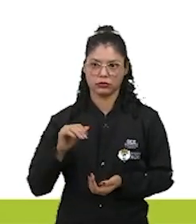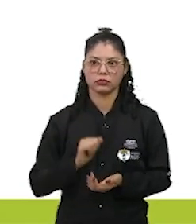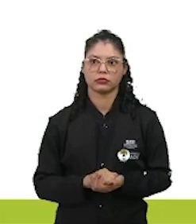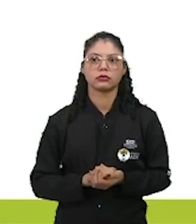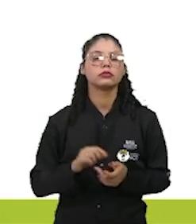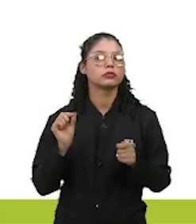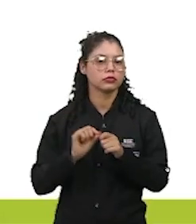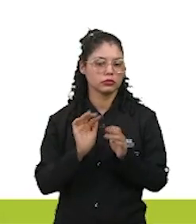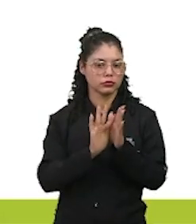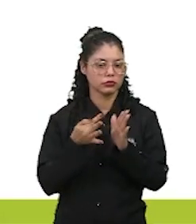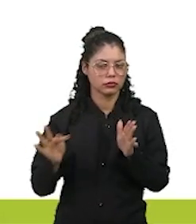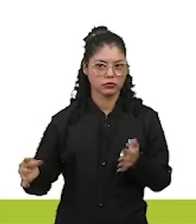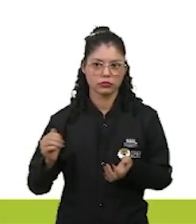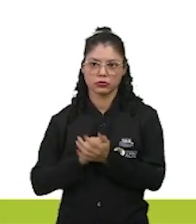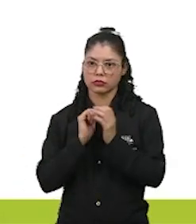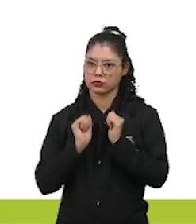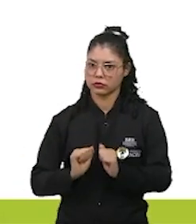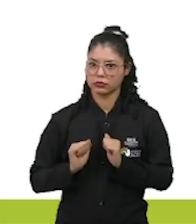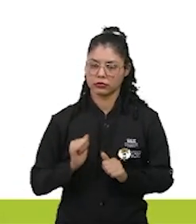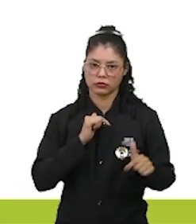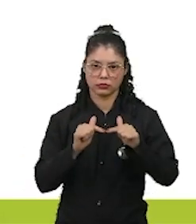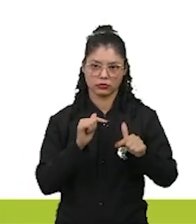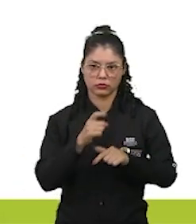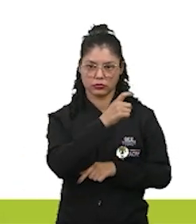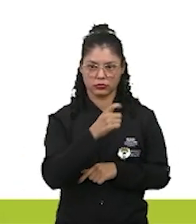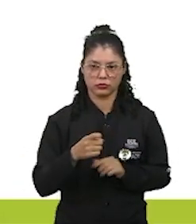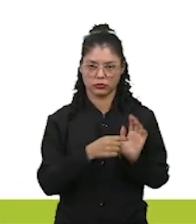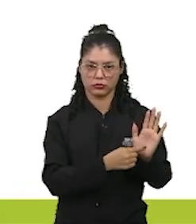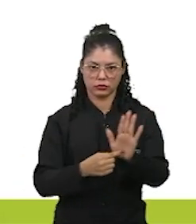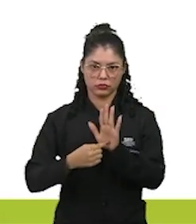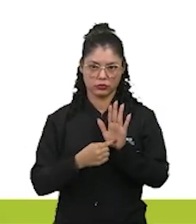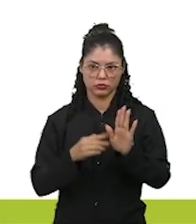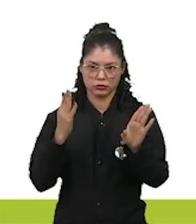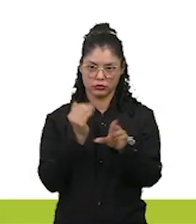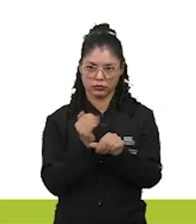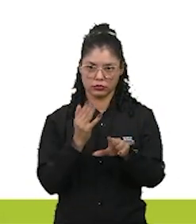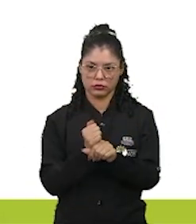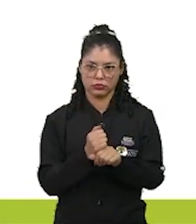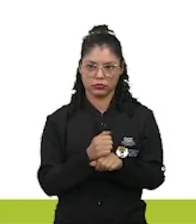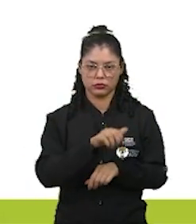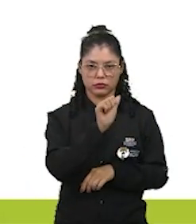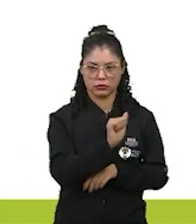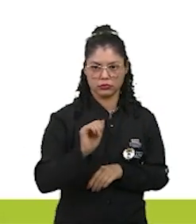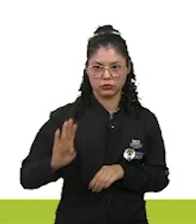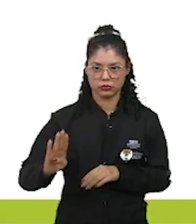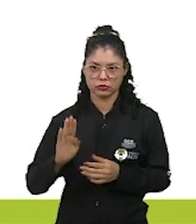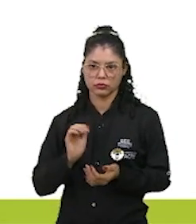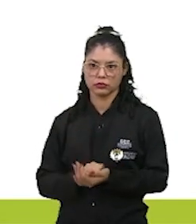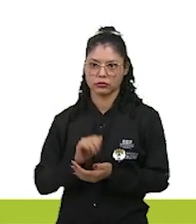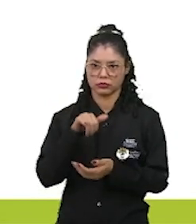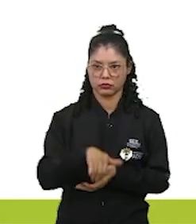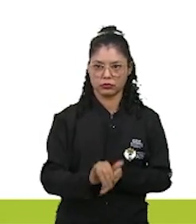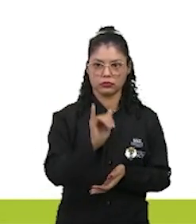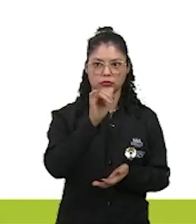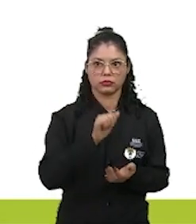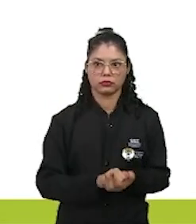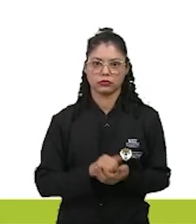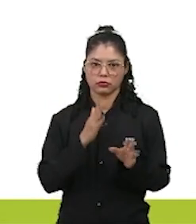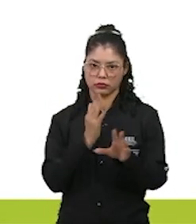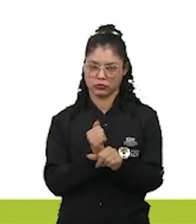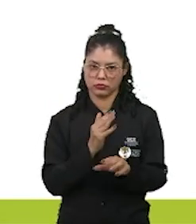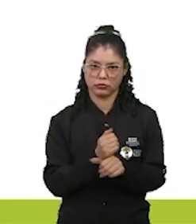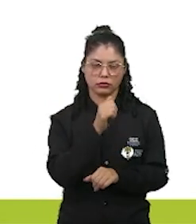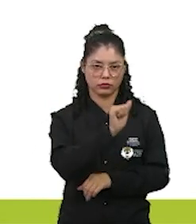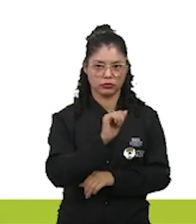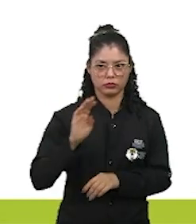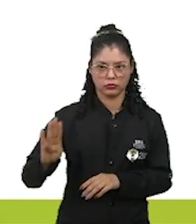As fórmulas que eu posso trabalhar é o x representando a soma de xa mais xb, e o y do médio é o ya mais